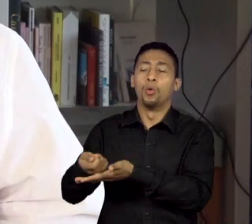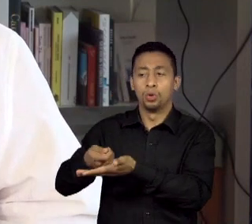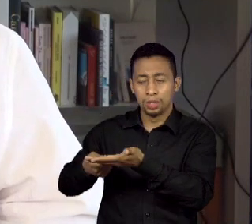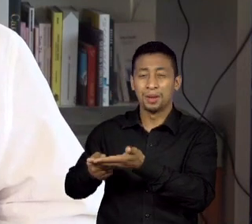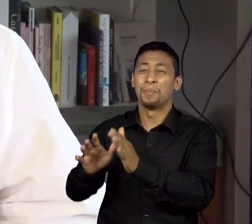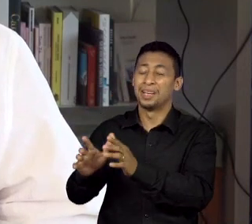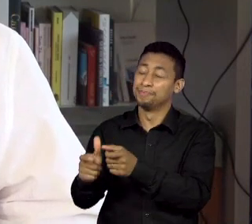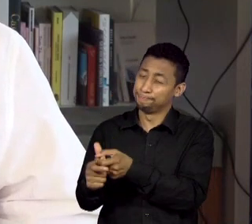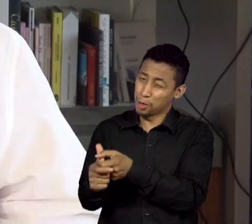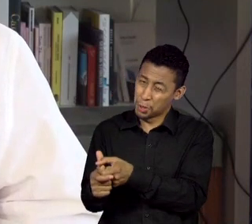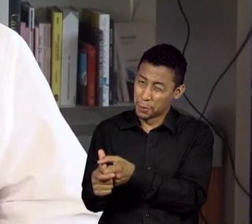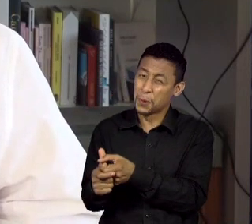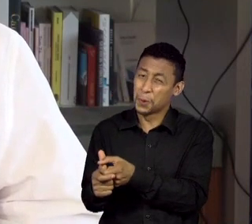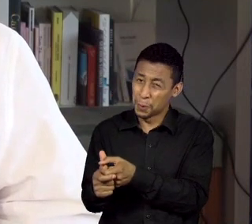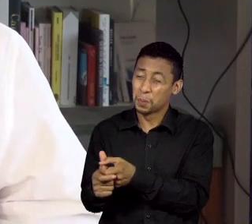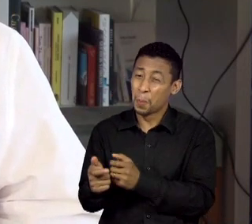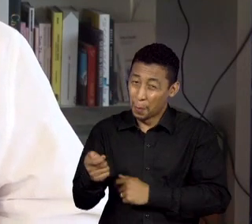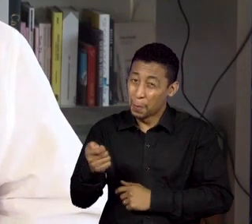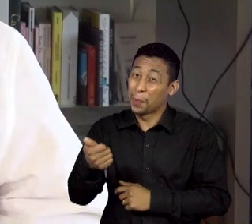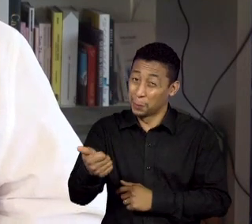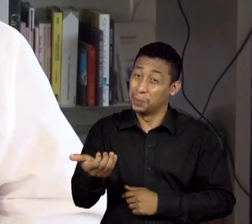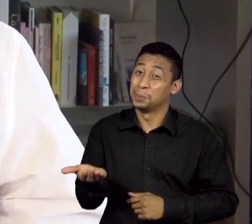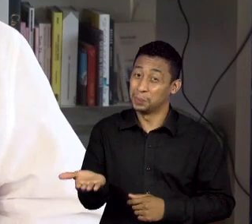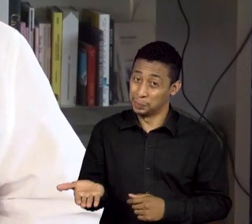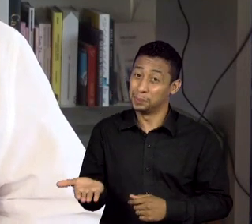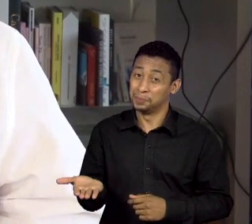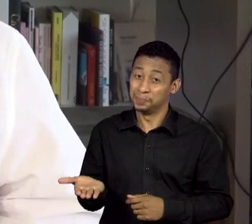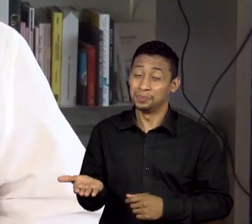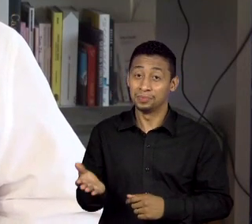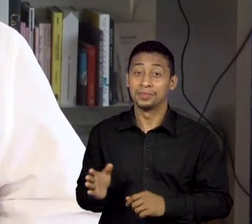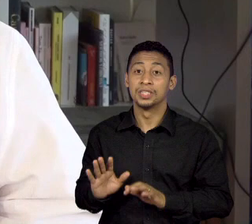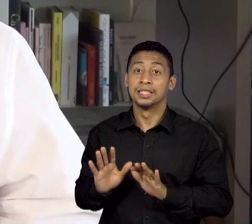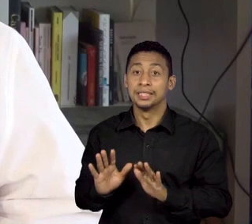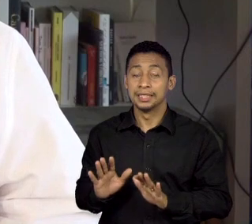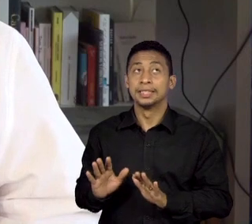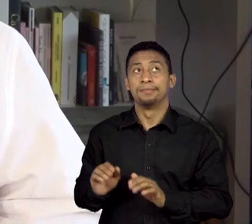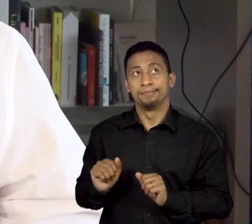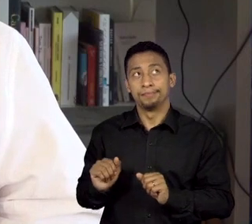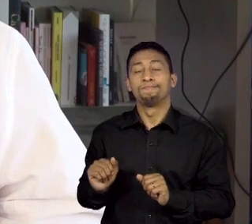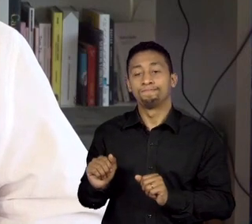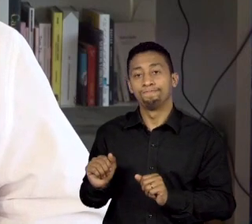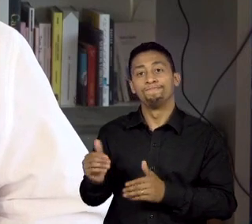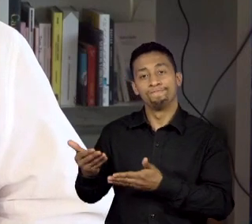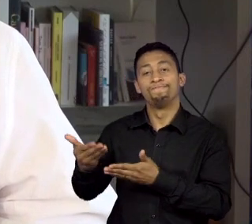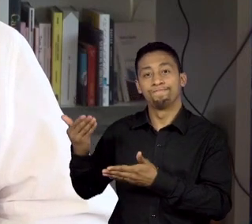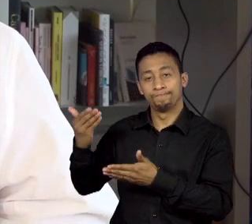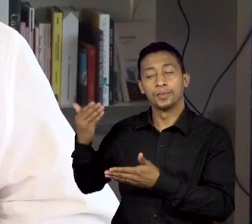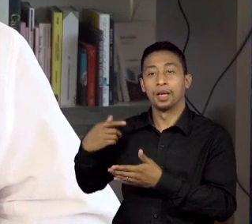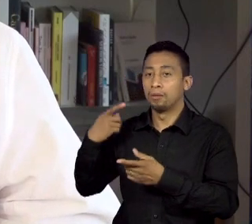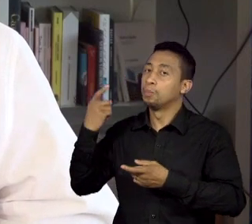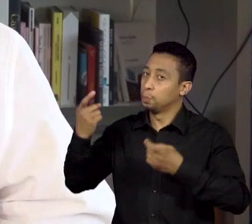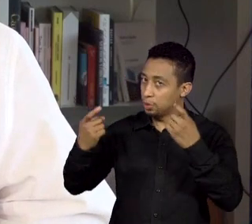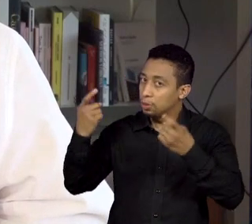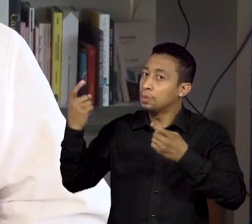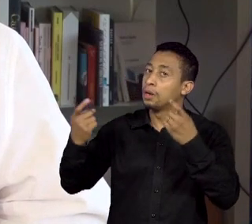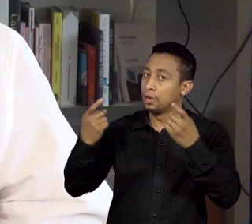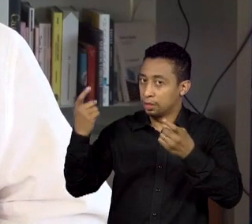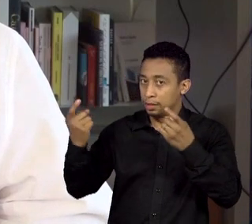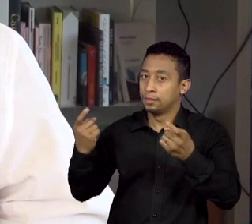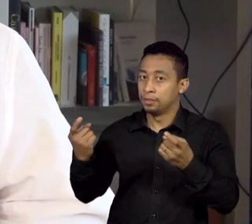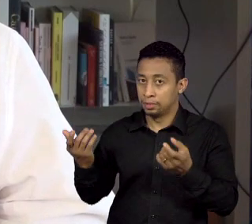minoria, né? Grande minoria. Eu acho que desde sempre tive preocupações